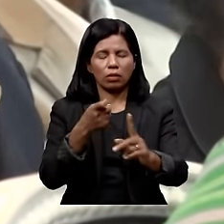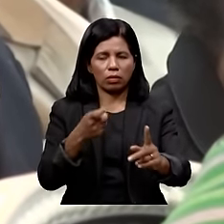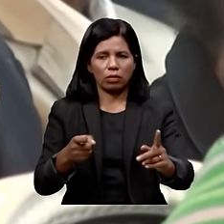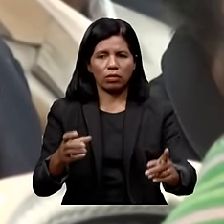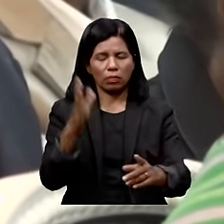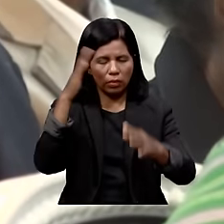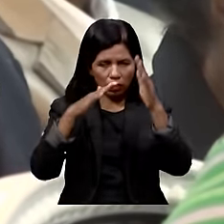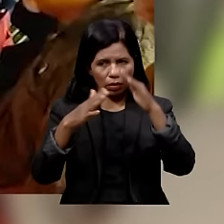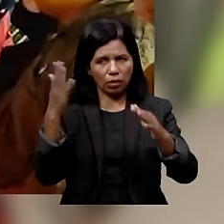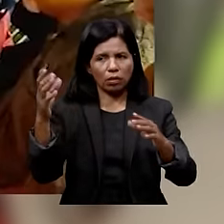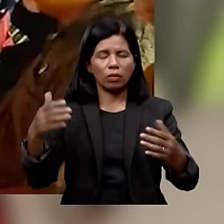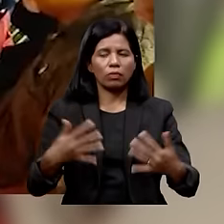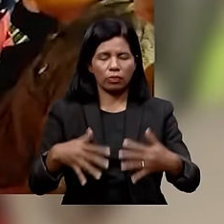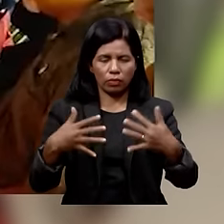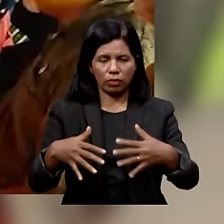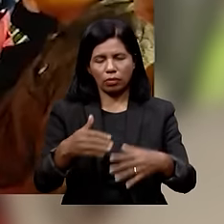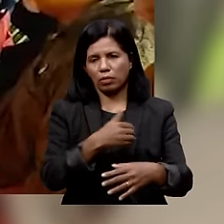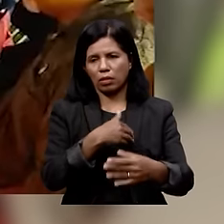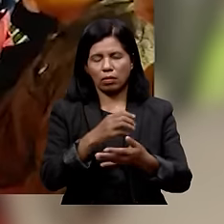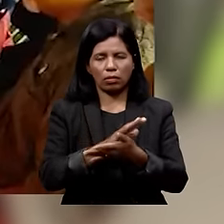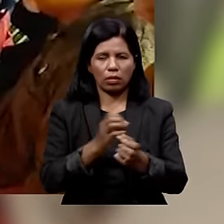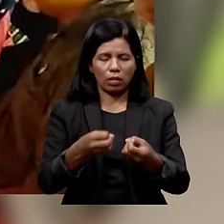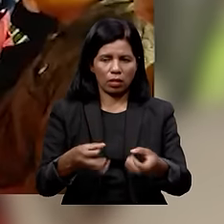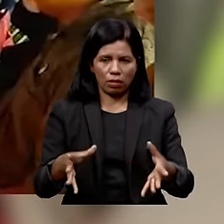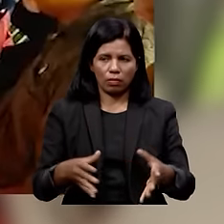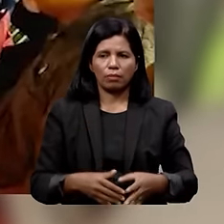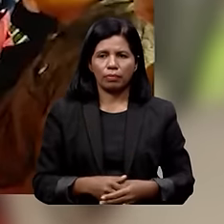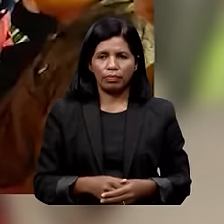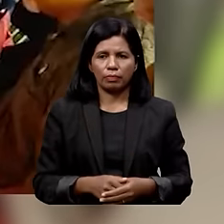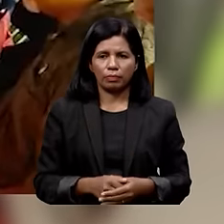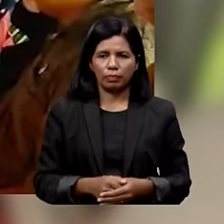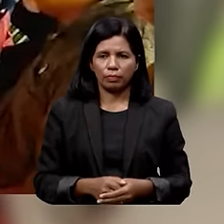acontecimento durante o fundo Paulo, se dá o clacom. Adriano Verdial, bem-vindo a Simenes, GMN.